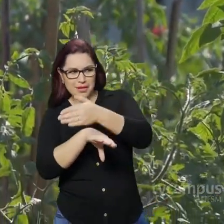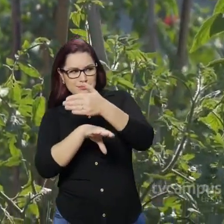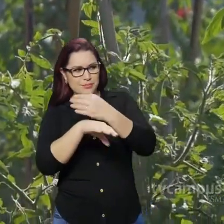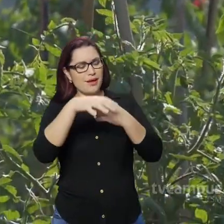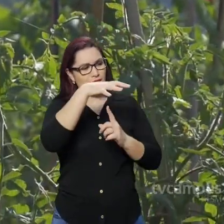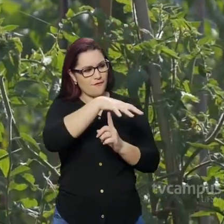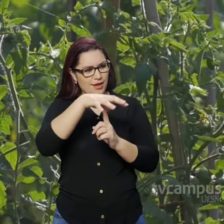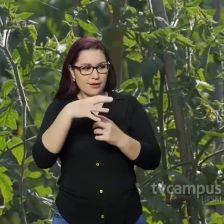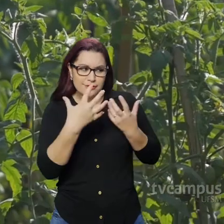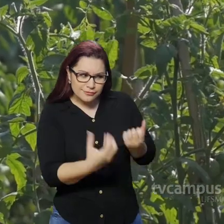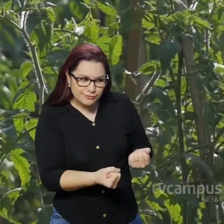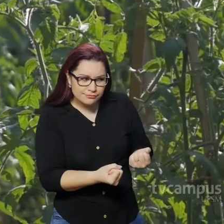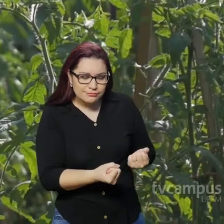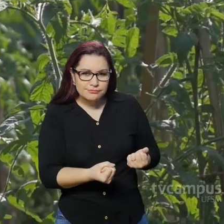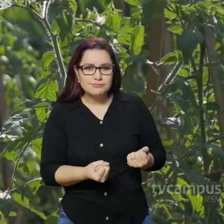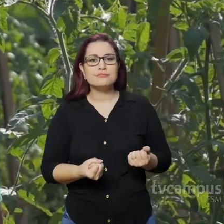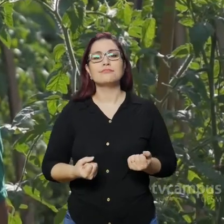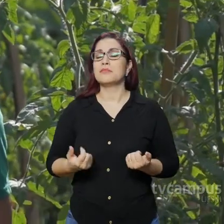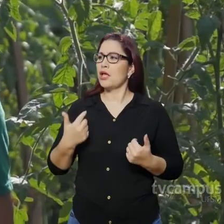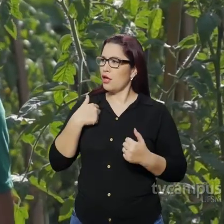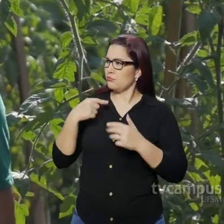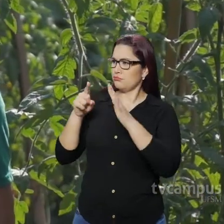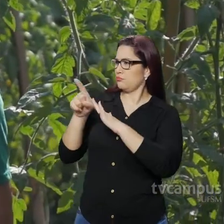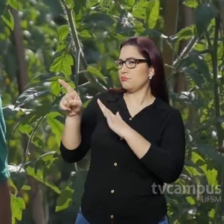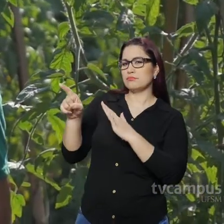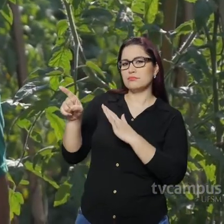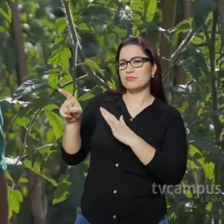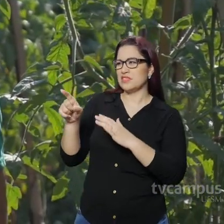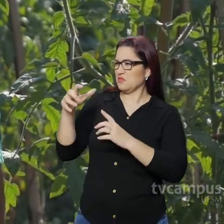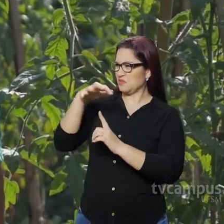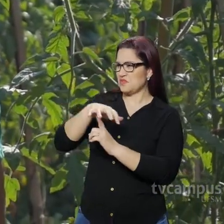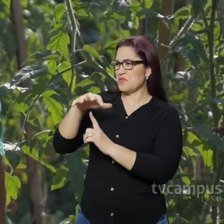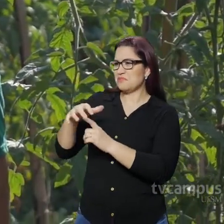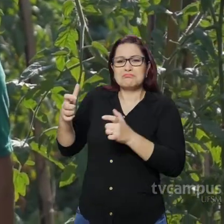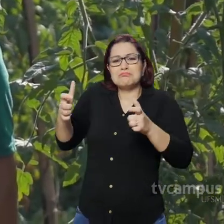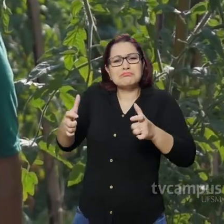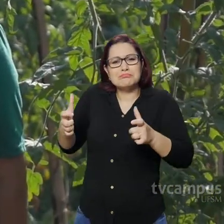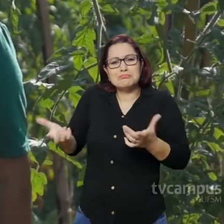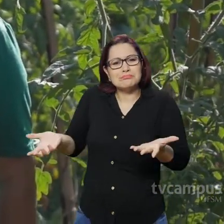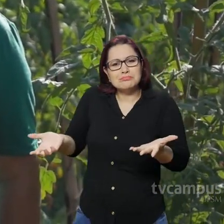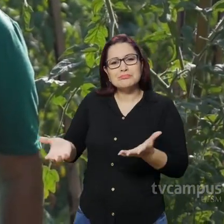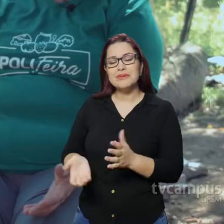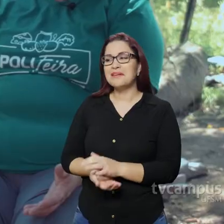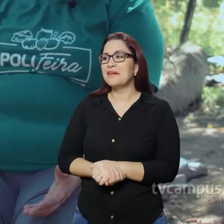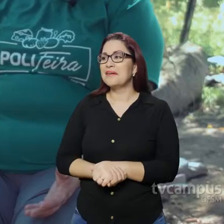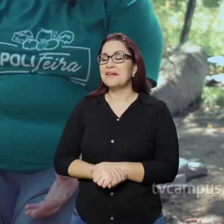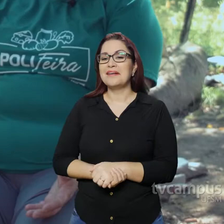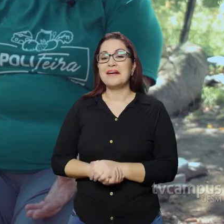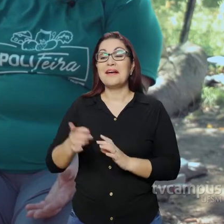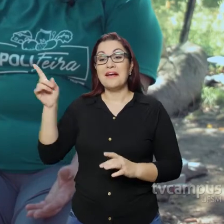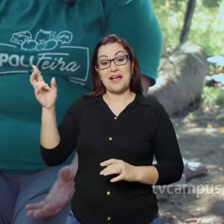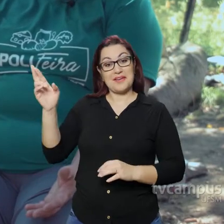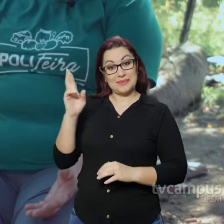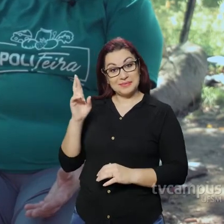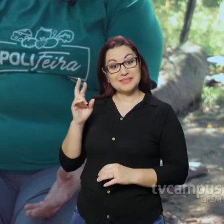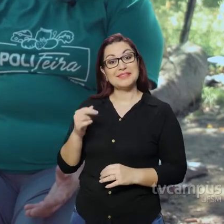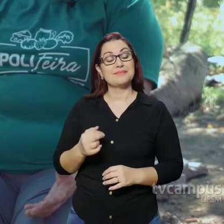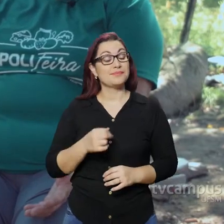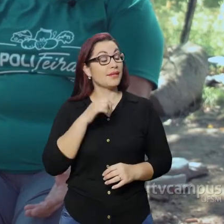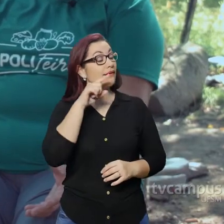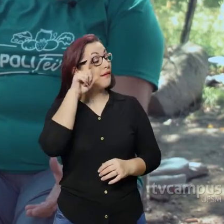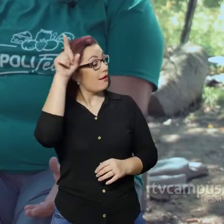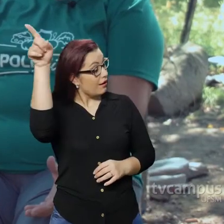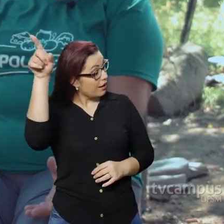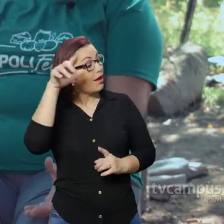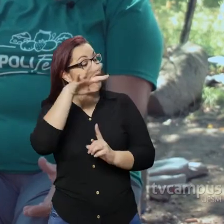feira ontem. Lá na universidade. Eu disse assim, mas eu nunca trabalhei em feira, né? Disse, como é que eu vou ir? Não,